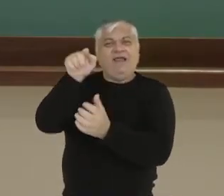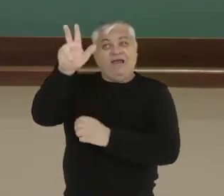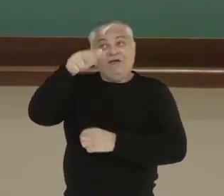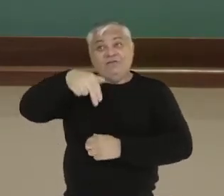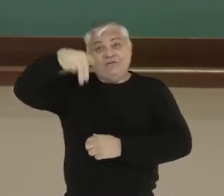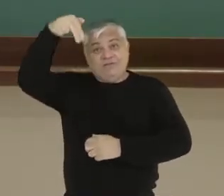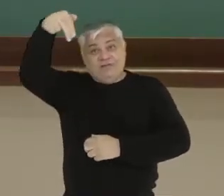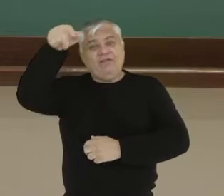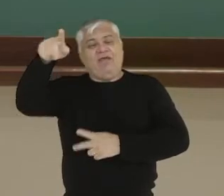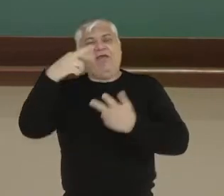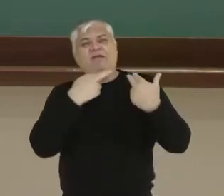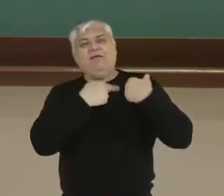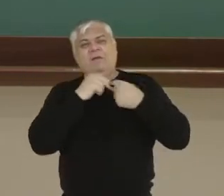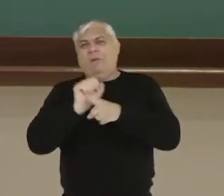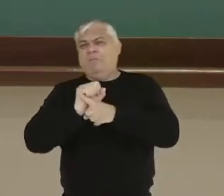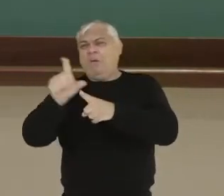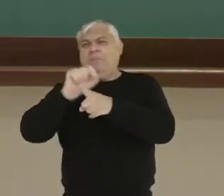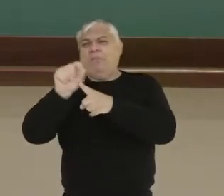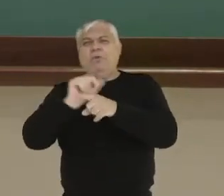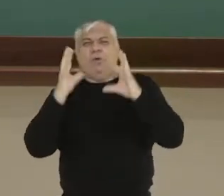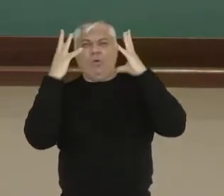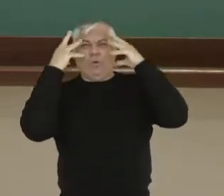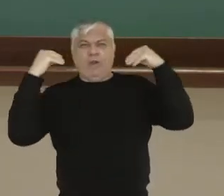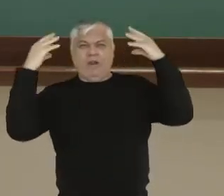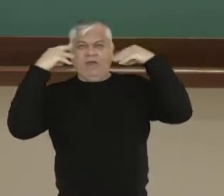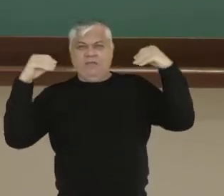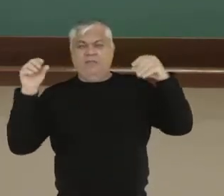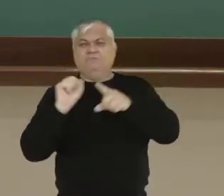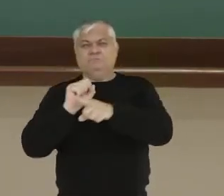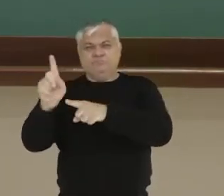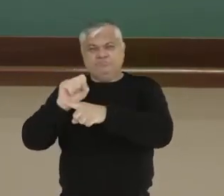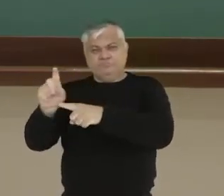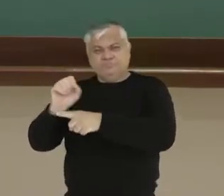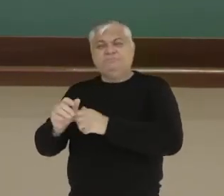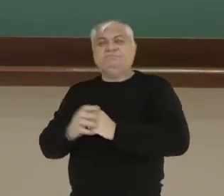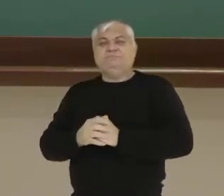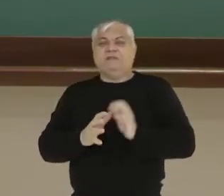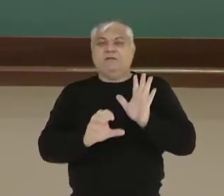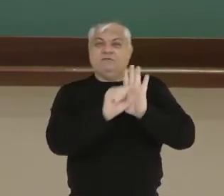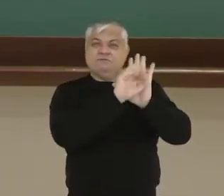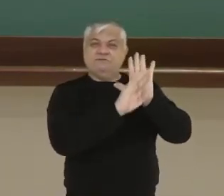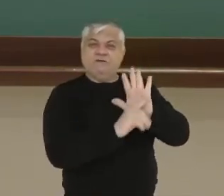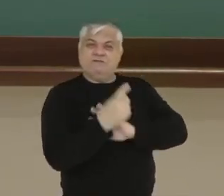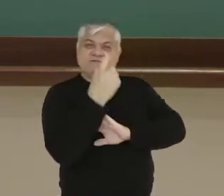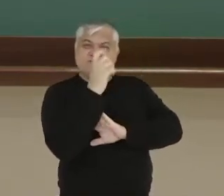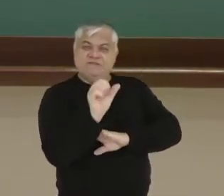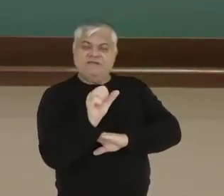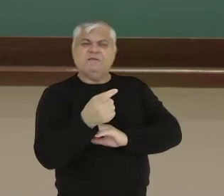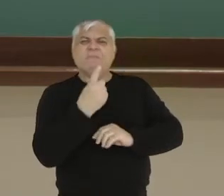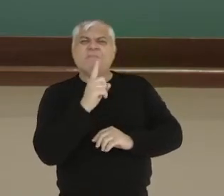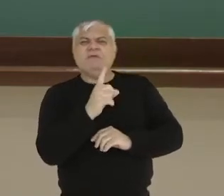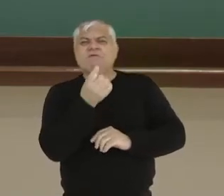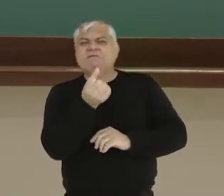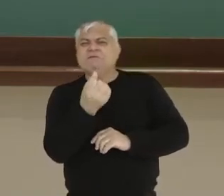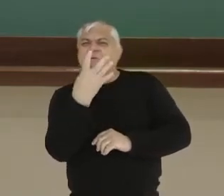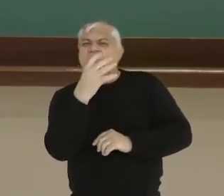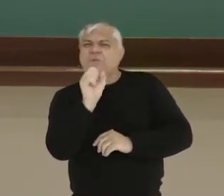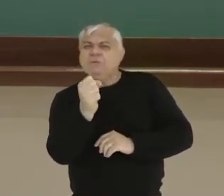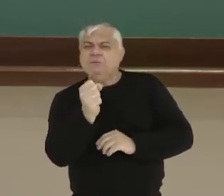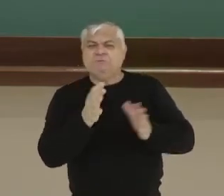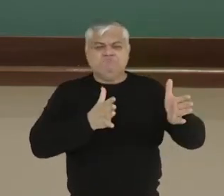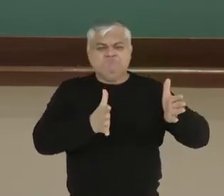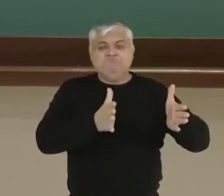pela expulsão dos holandeses. Então, ali no século XVII, no ano de 1648,